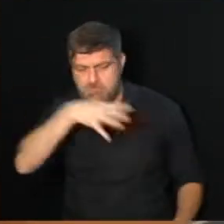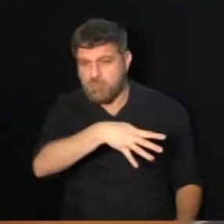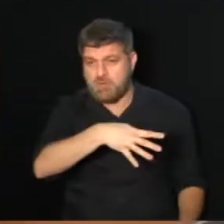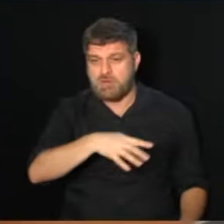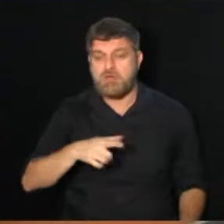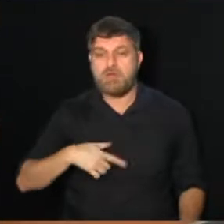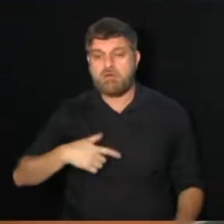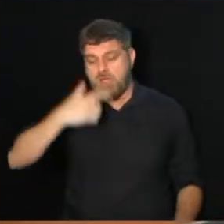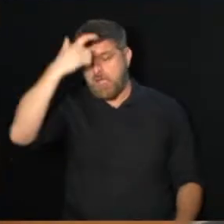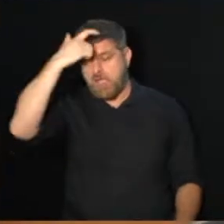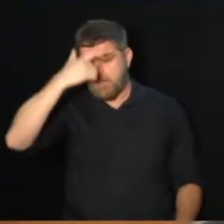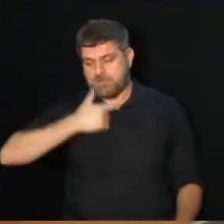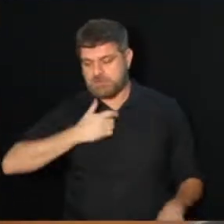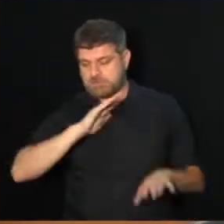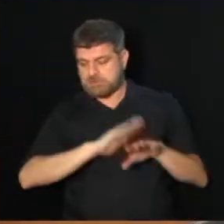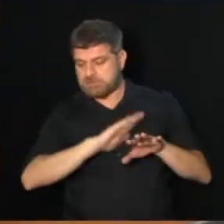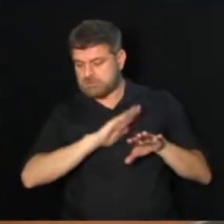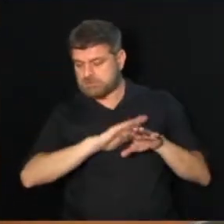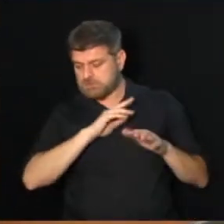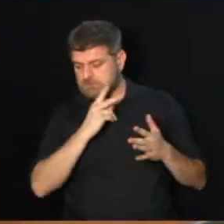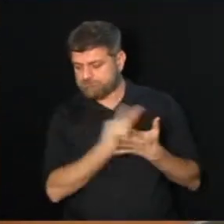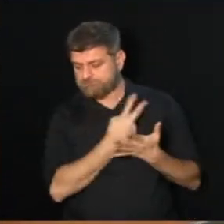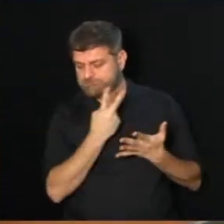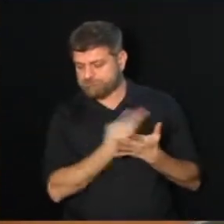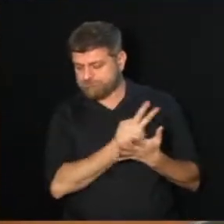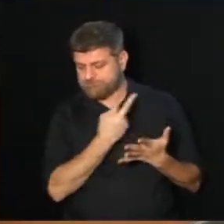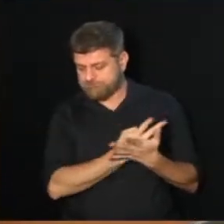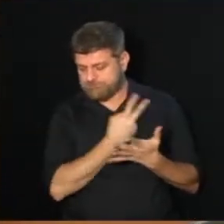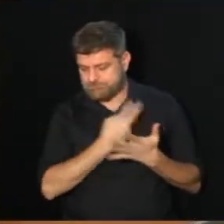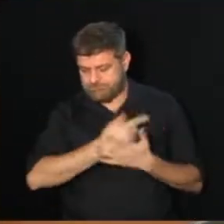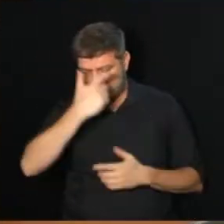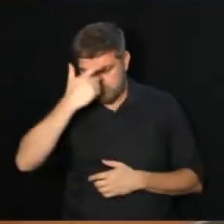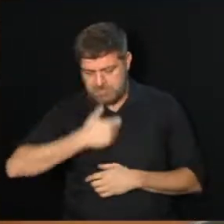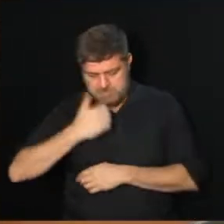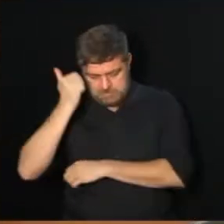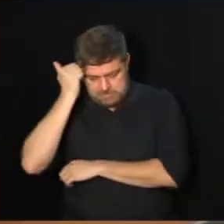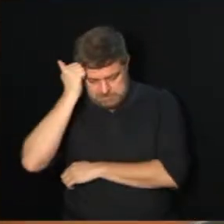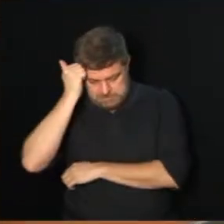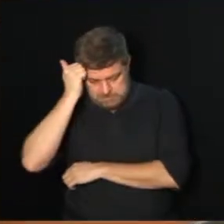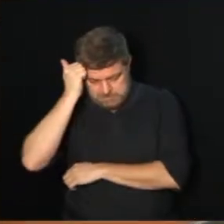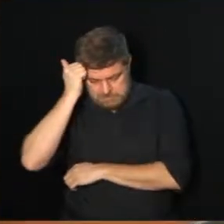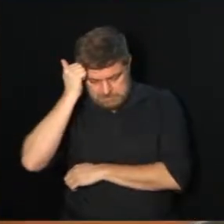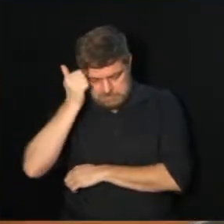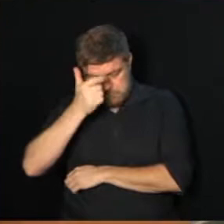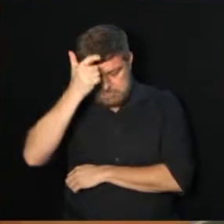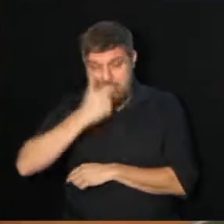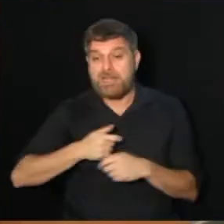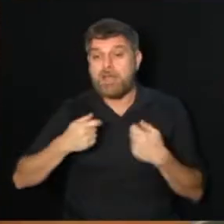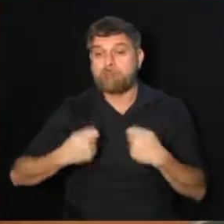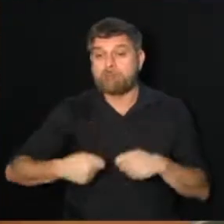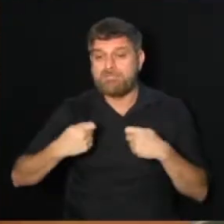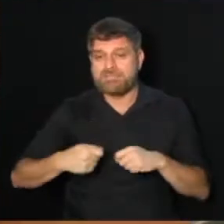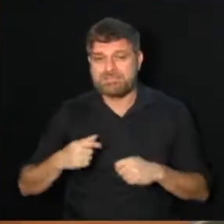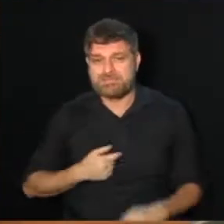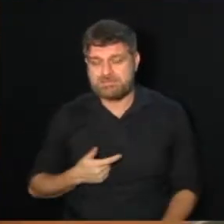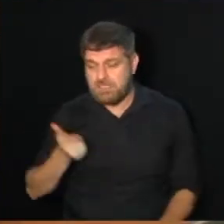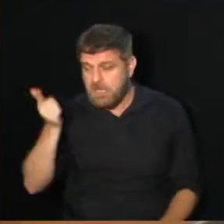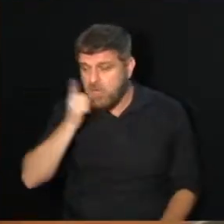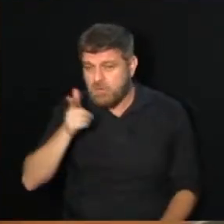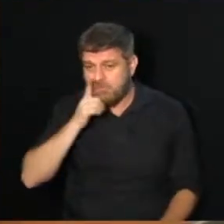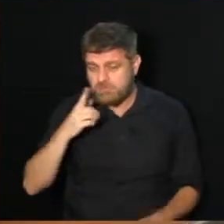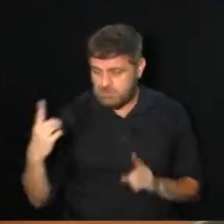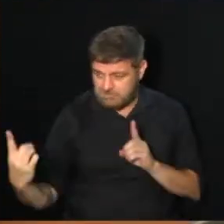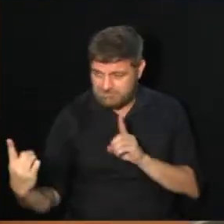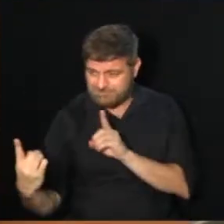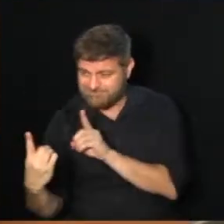própria pessoa que foi o autor, a autora do caso lá, da situação, ela vai ter que conseguir chegar